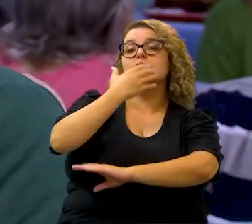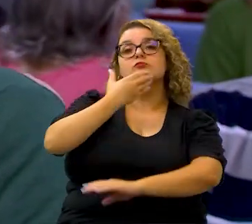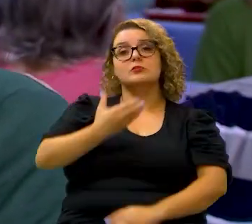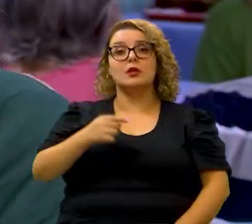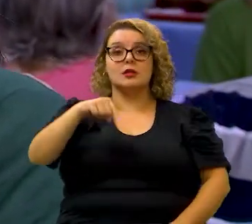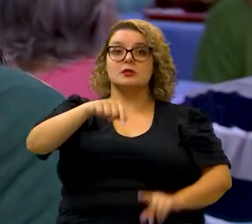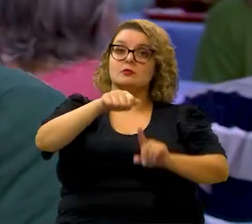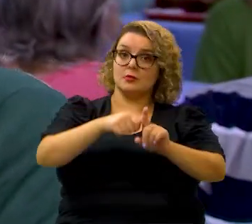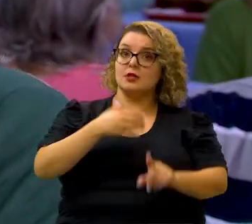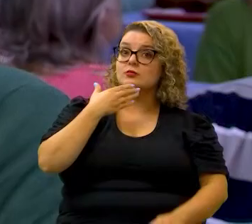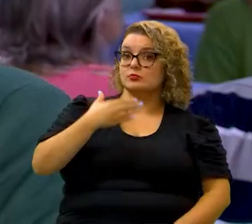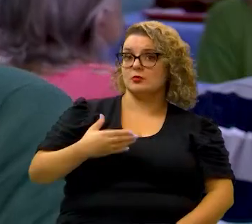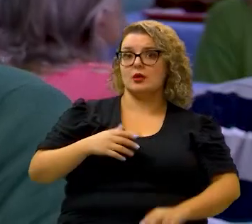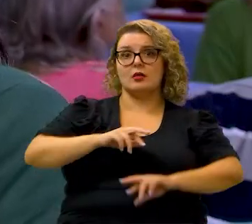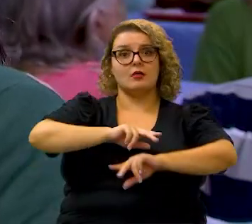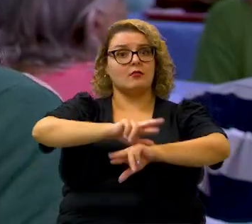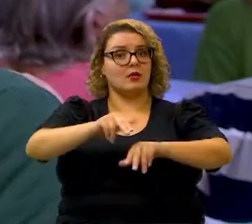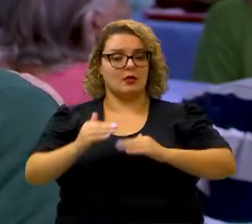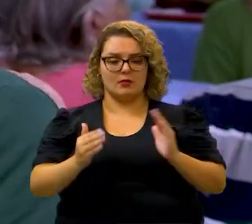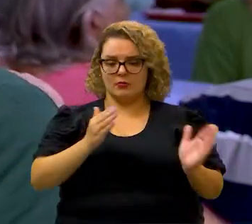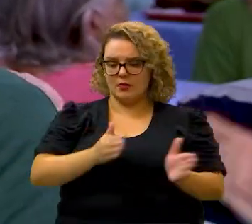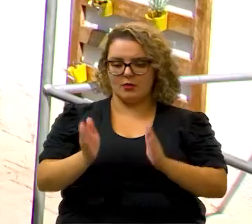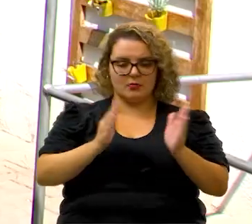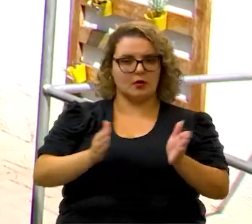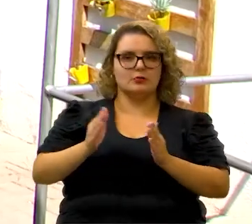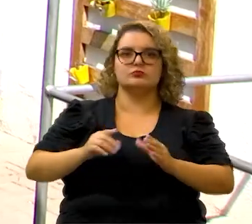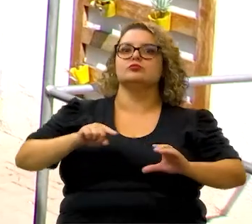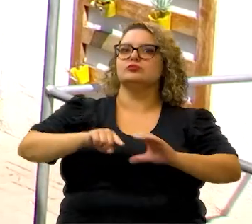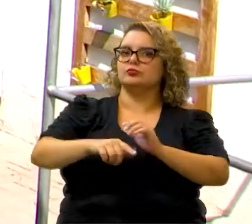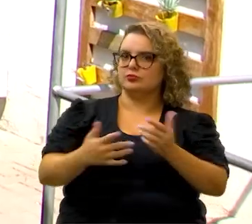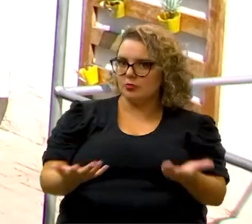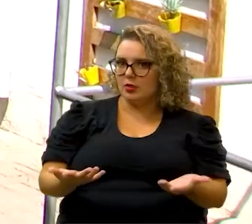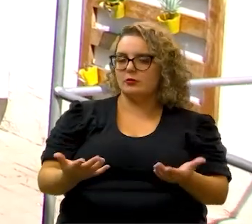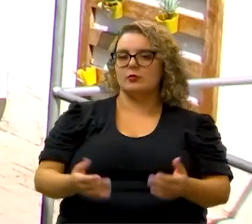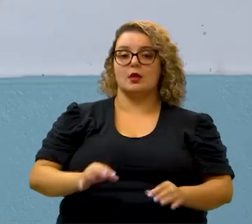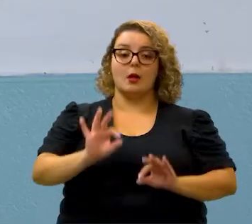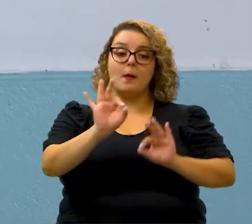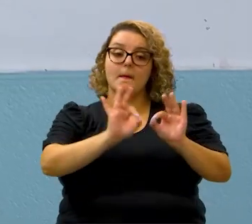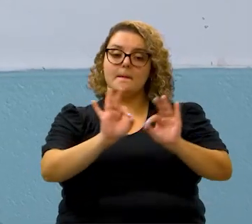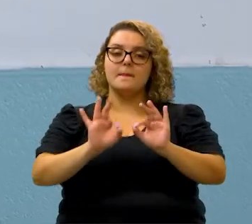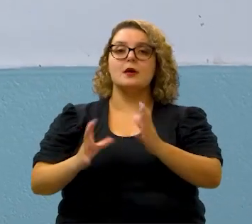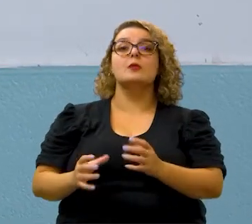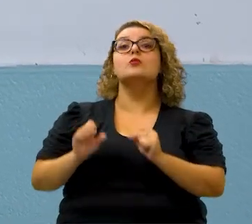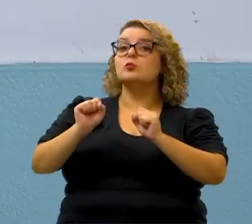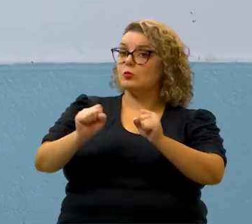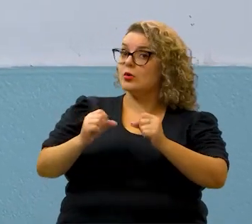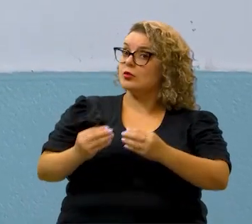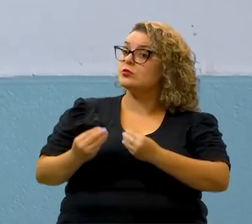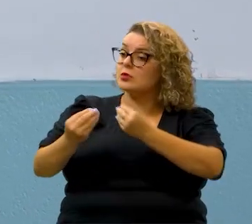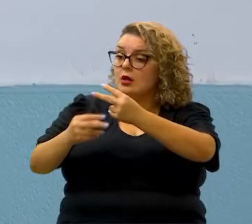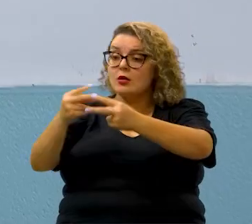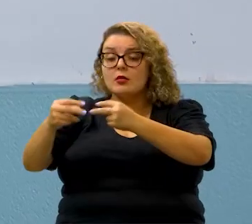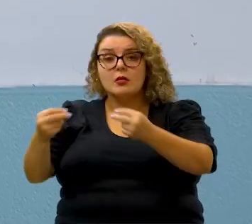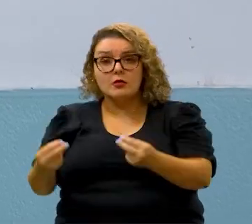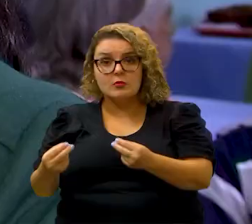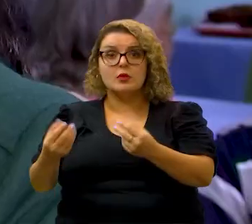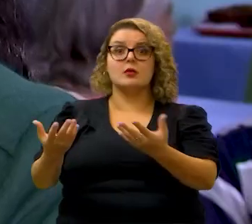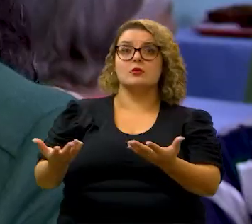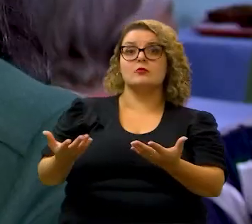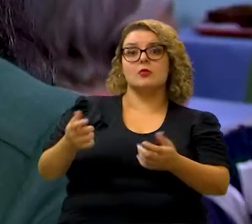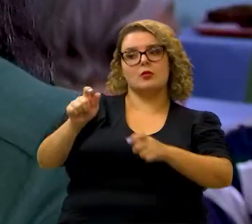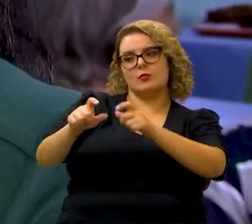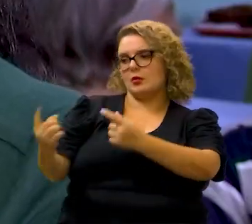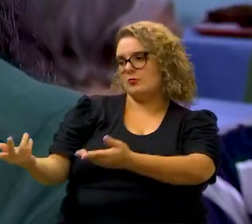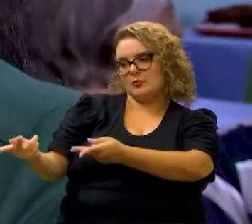Natal. Então, durante esse mês de dezembro, a gente teve uma produção bastante intensa. Isso, além delas confeccionarem, elas também podem